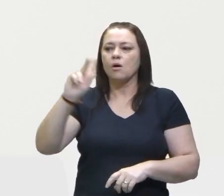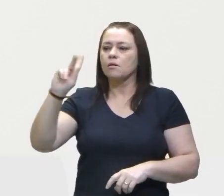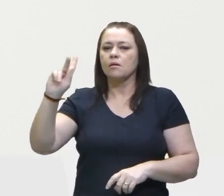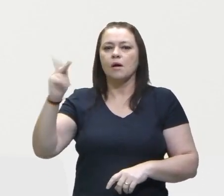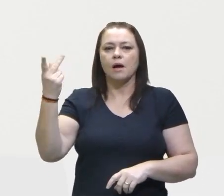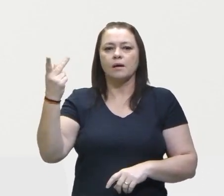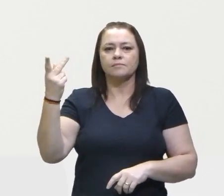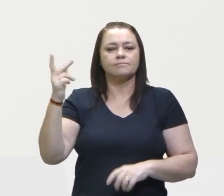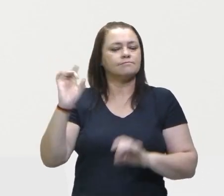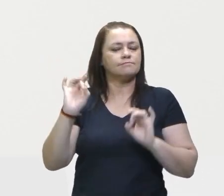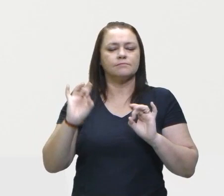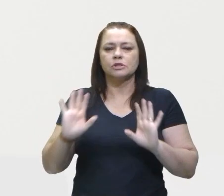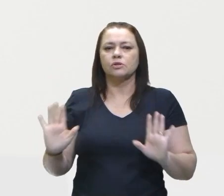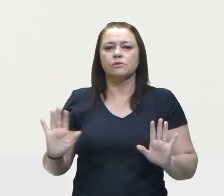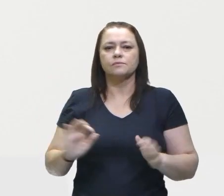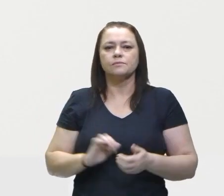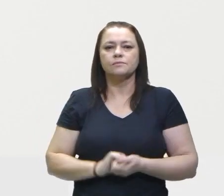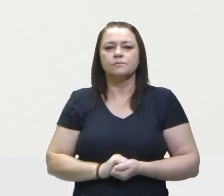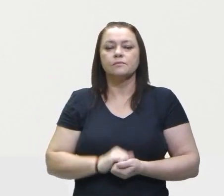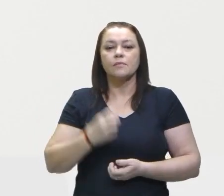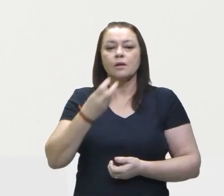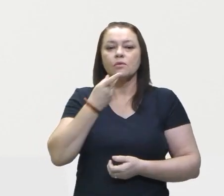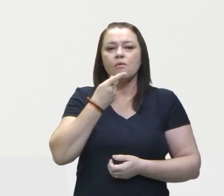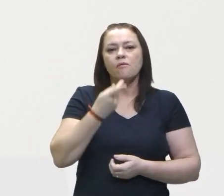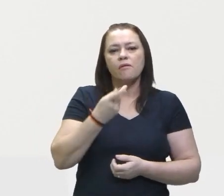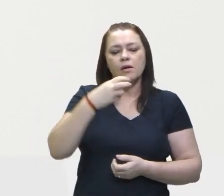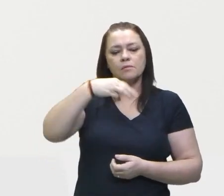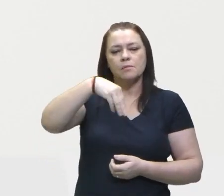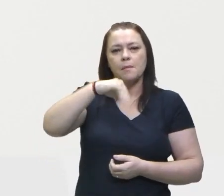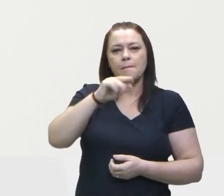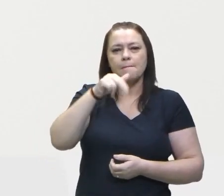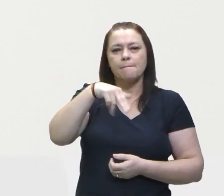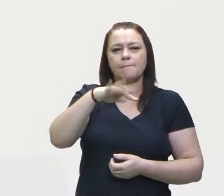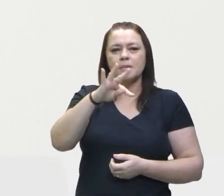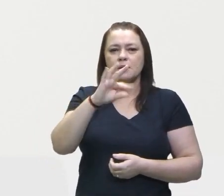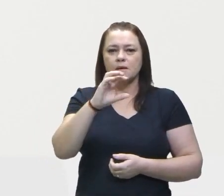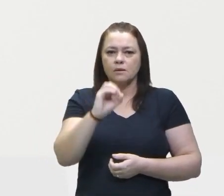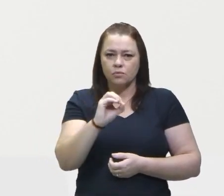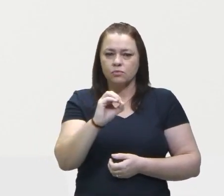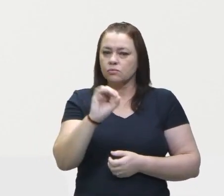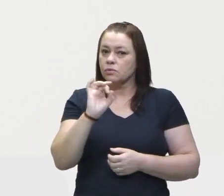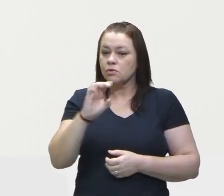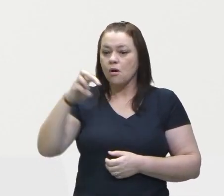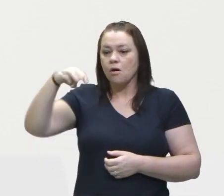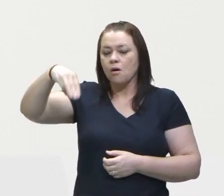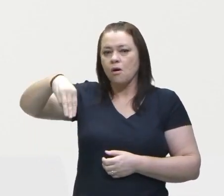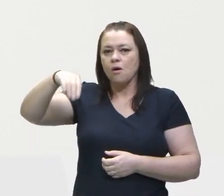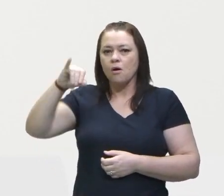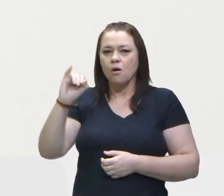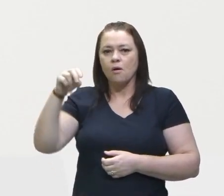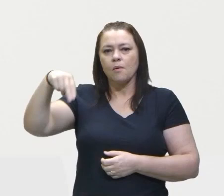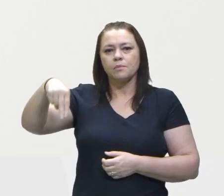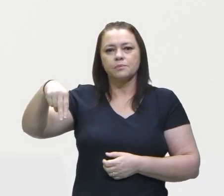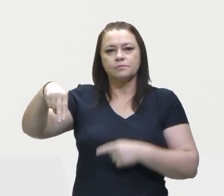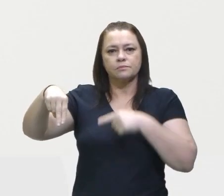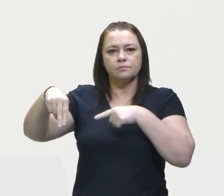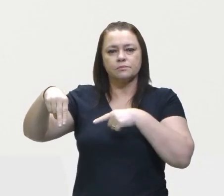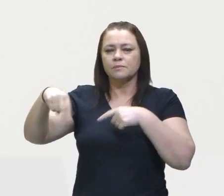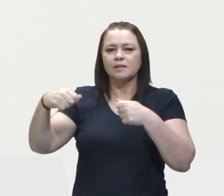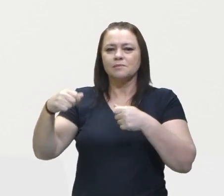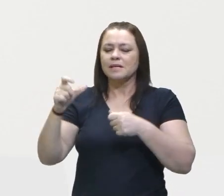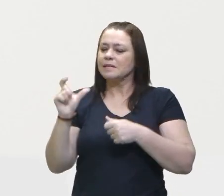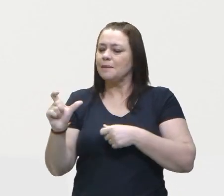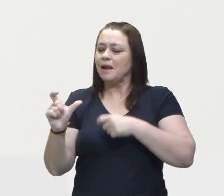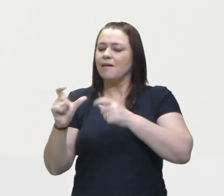H. Quando eu falo de minuto, é só essa escrita, a abreviatura só. Eu não escrevo